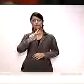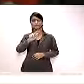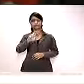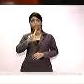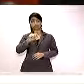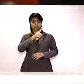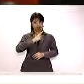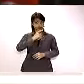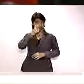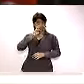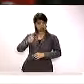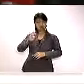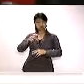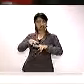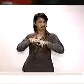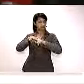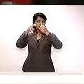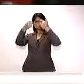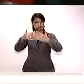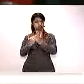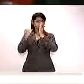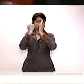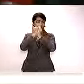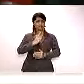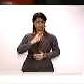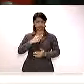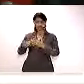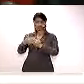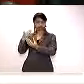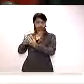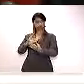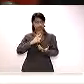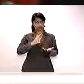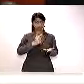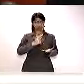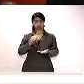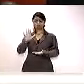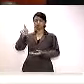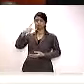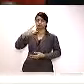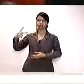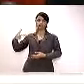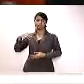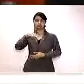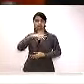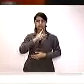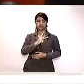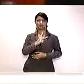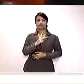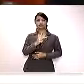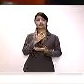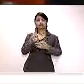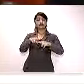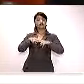interesse Recursal em qualquer dos processos apreciados senhor presidente o Ministério Público requer